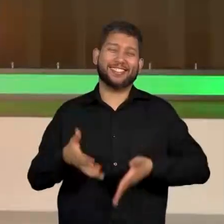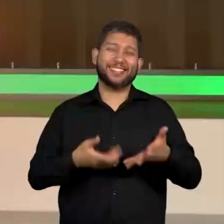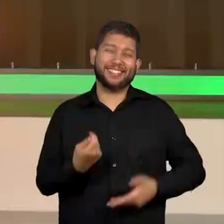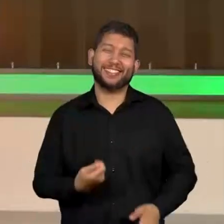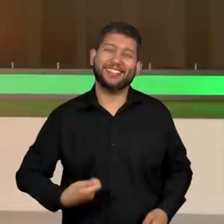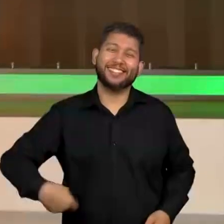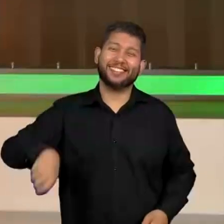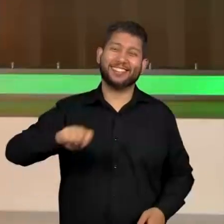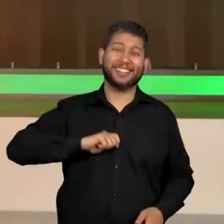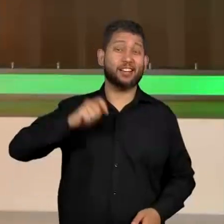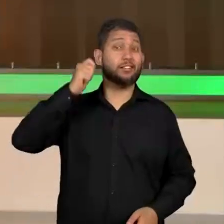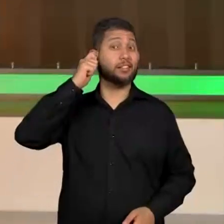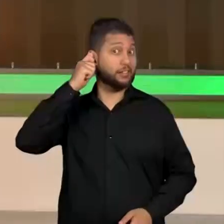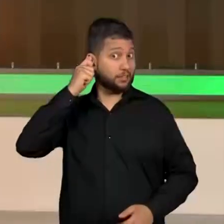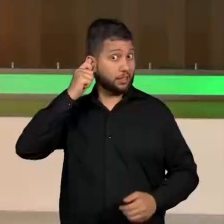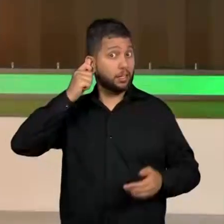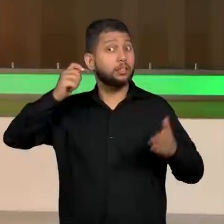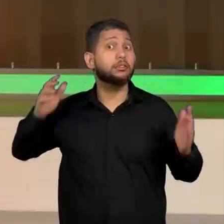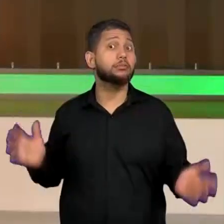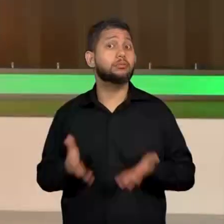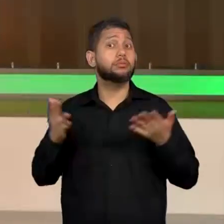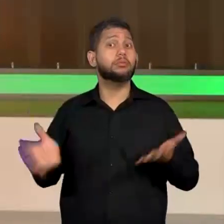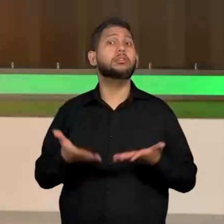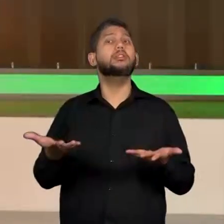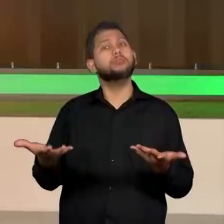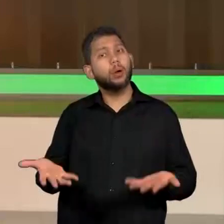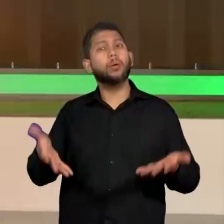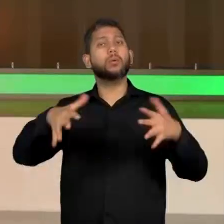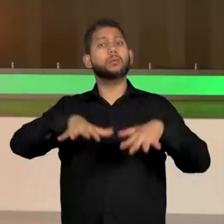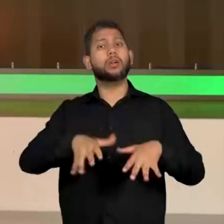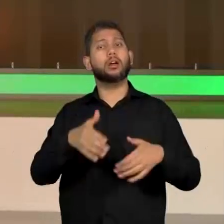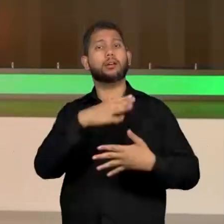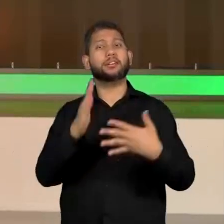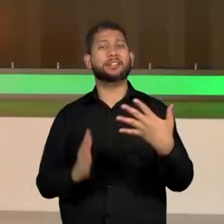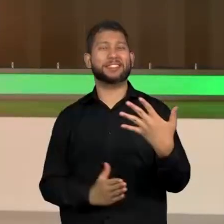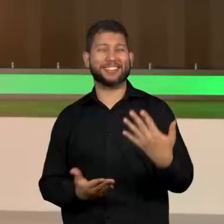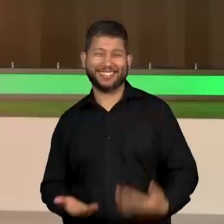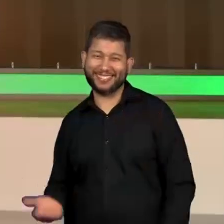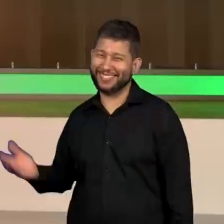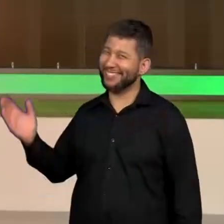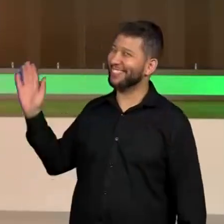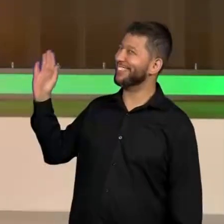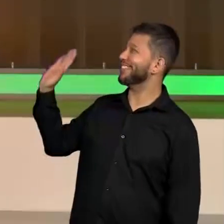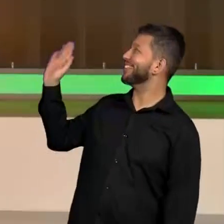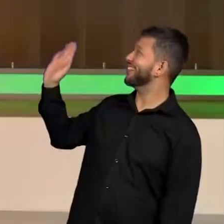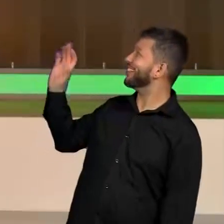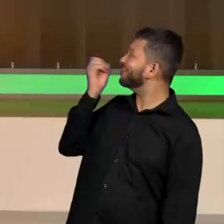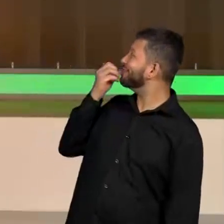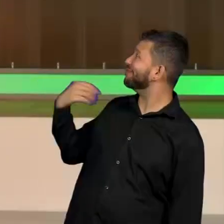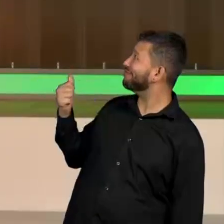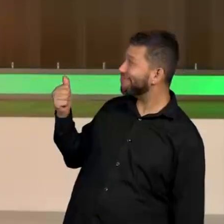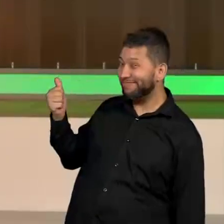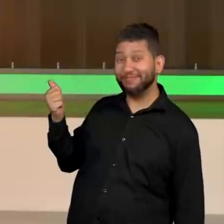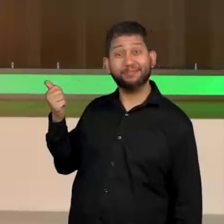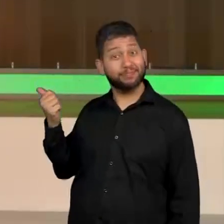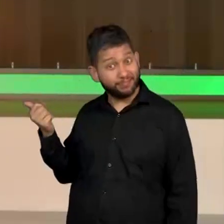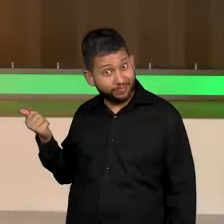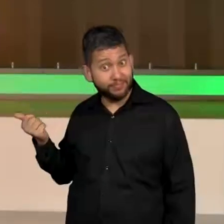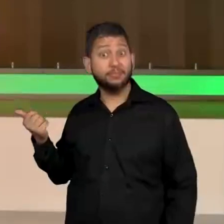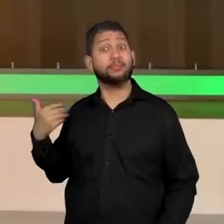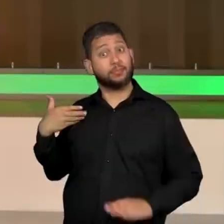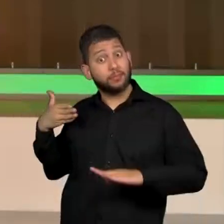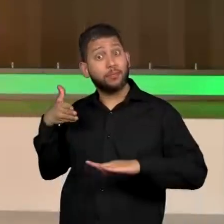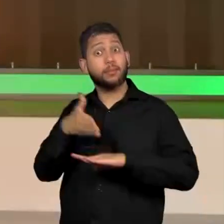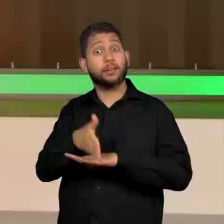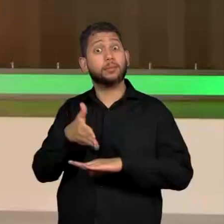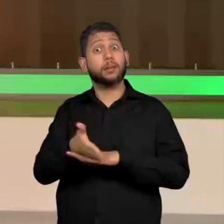muitíssimo bem acompanhada, tornando a nossa aula bilíngue. Está conosco o Andrei. Tudo bem, Andrei?